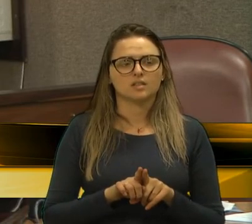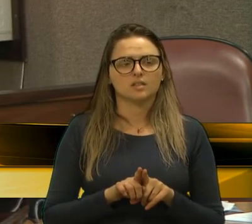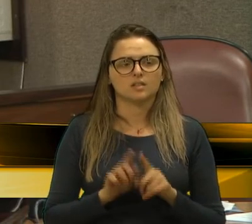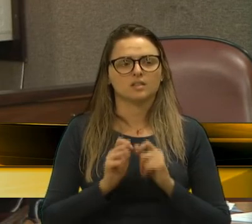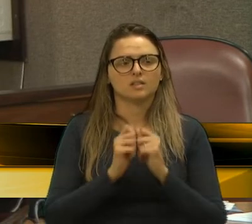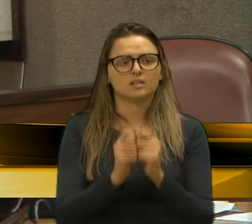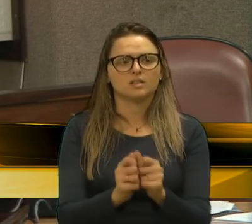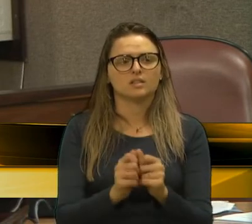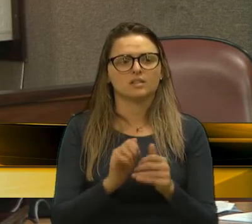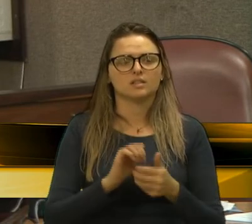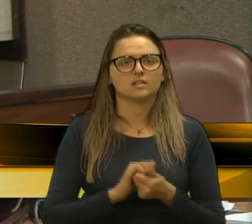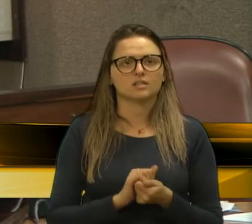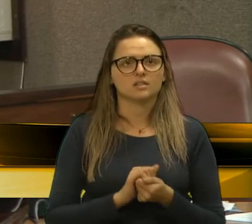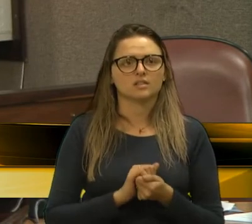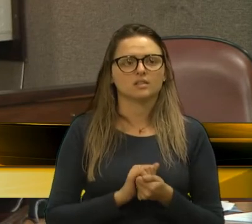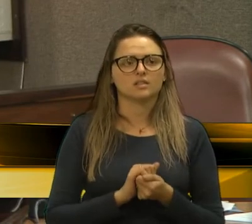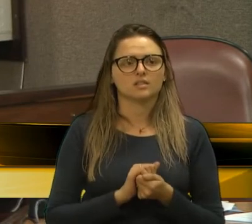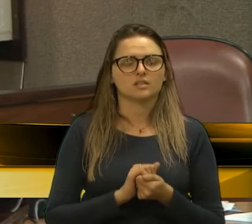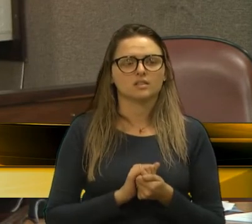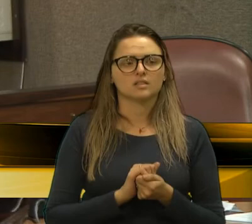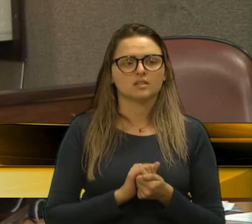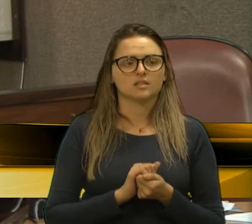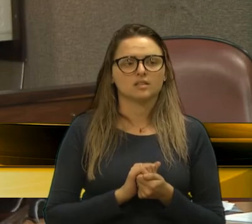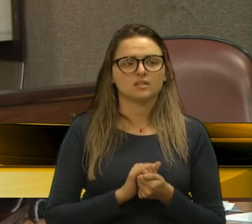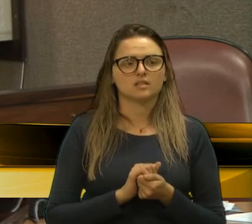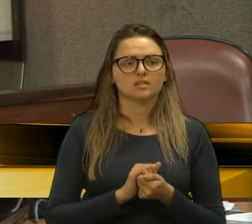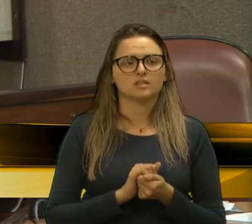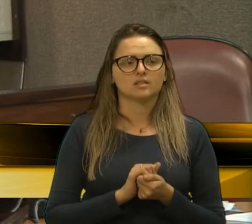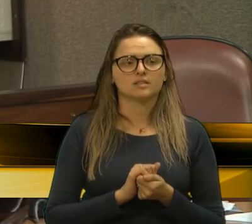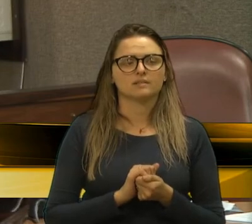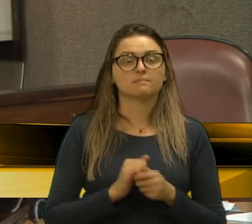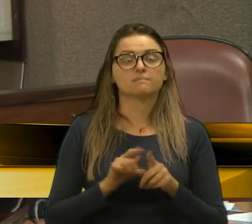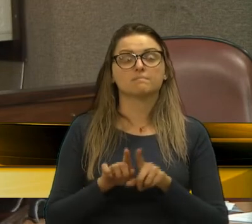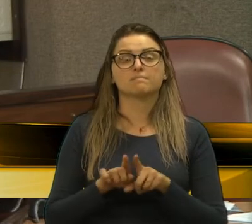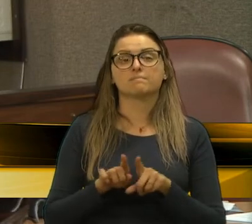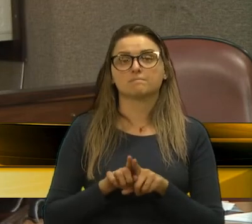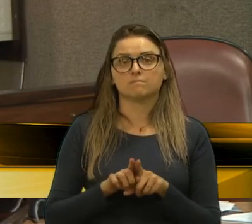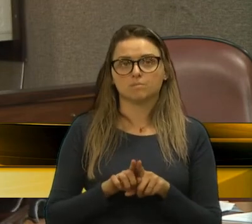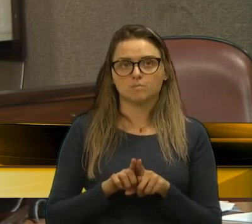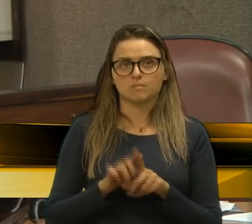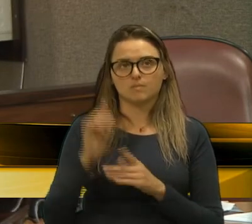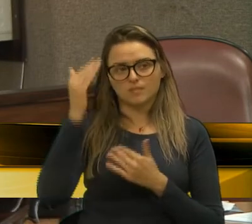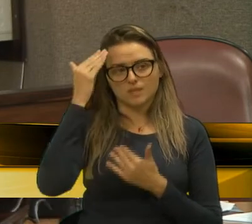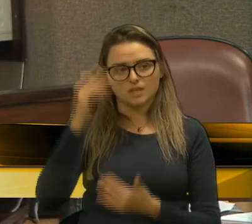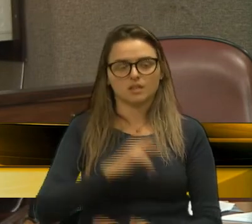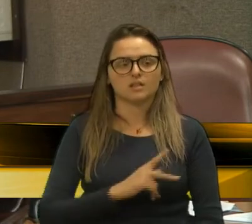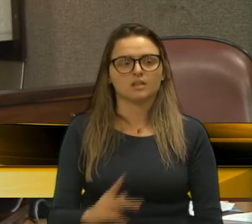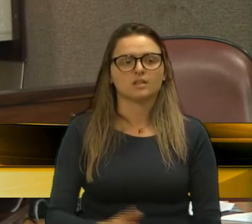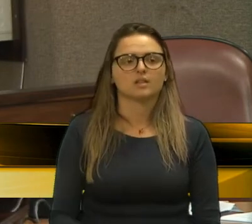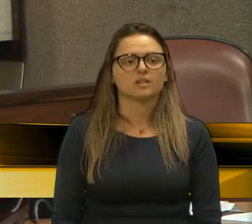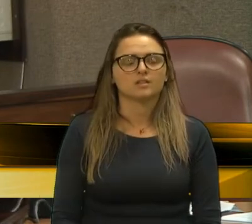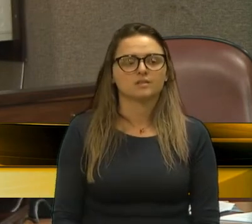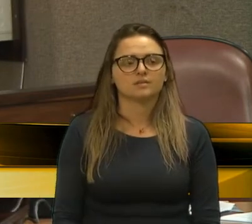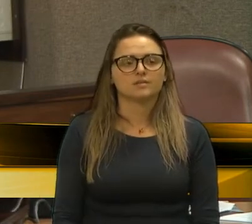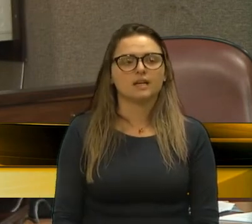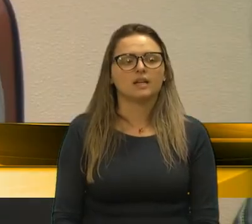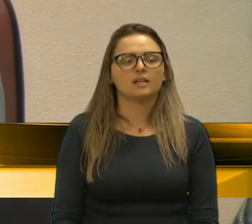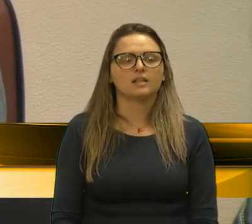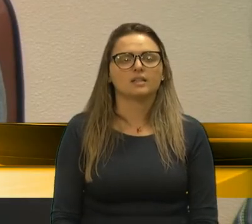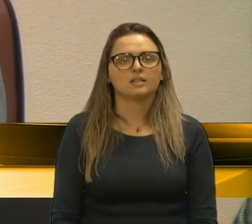eu tomar tal sindicância eu tenho que prestar depoimento obrigado o presidente em segunda